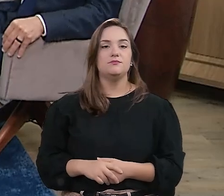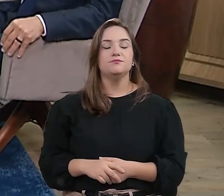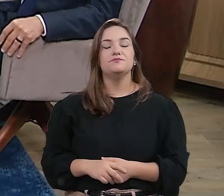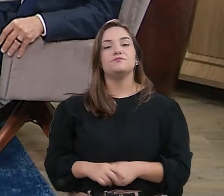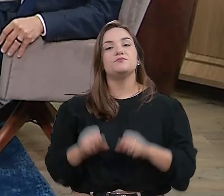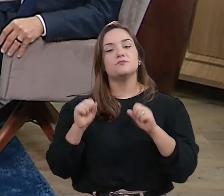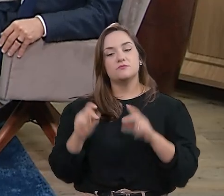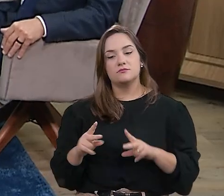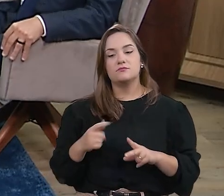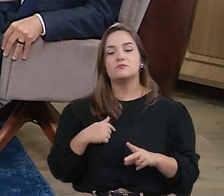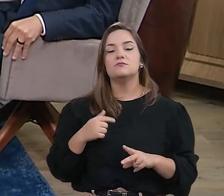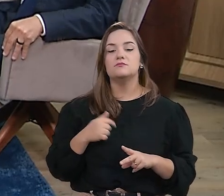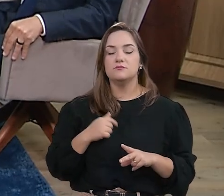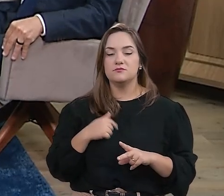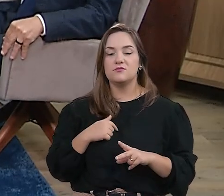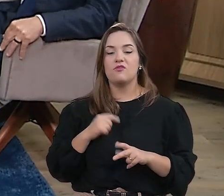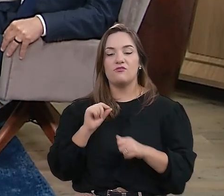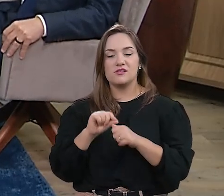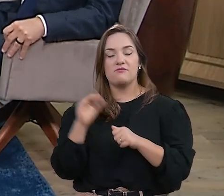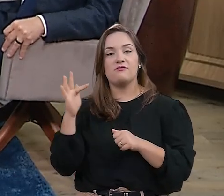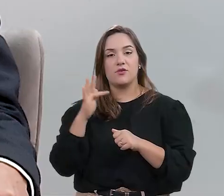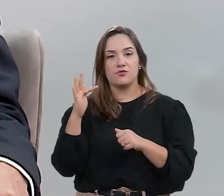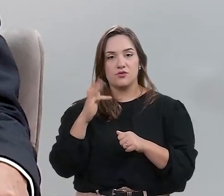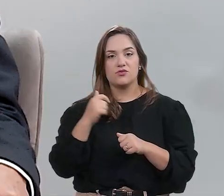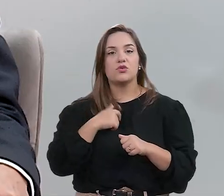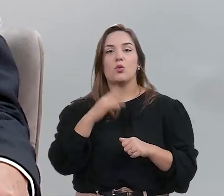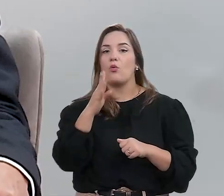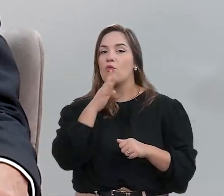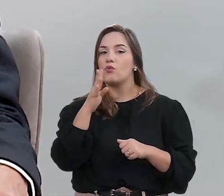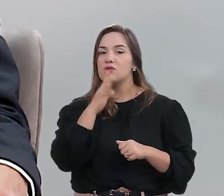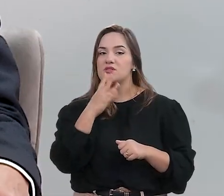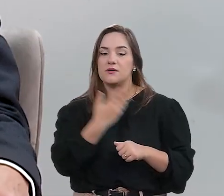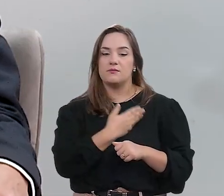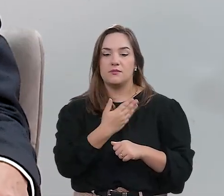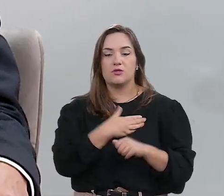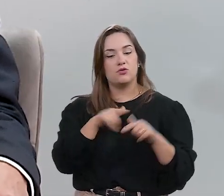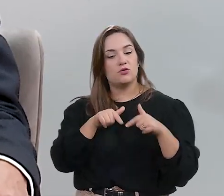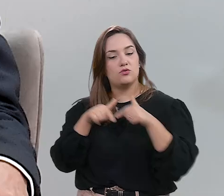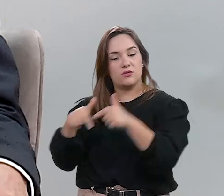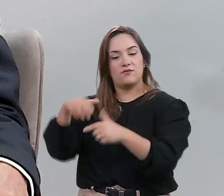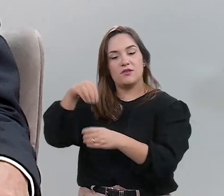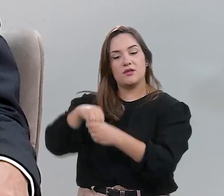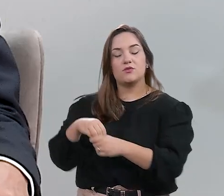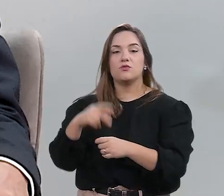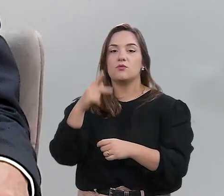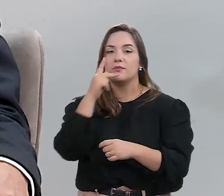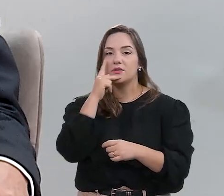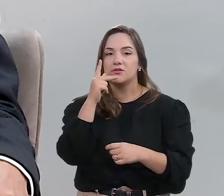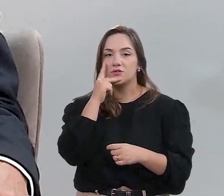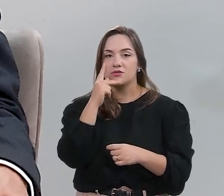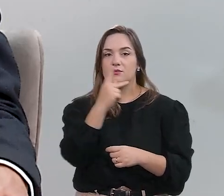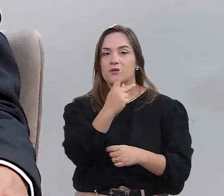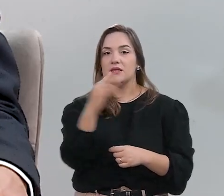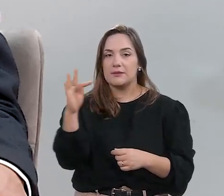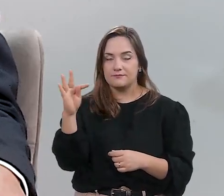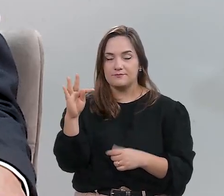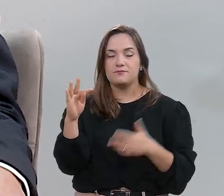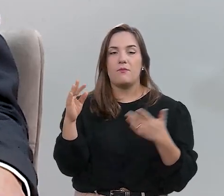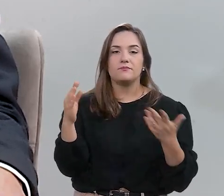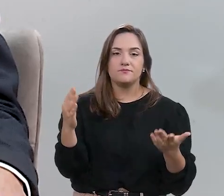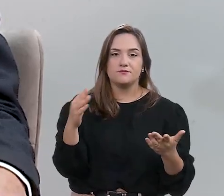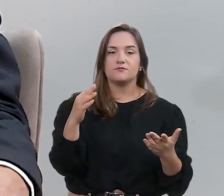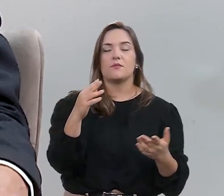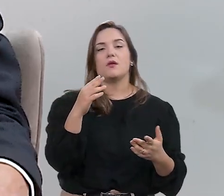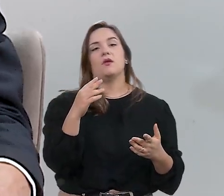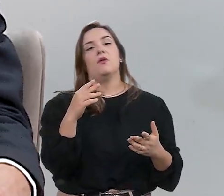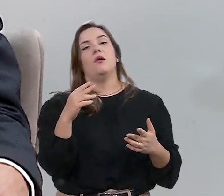eu, na época da faculdade, ainda conheci amigos que militavam no Partido dos Trabalhadores, né? E eles me